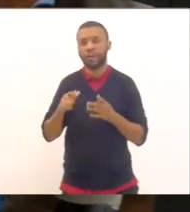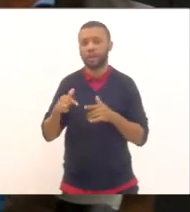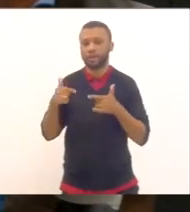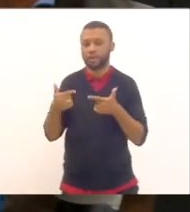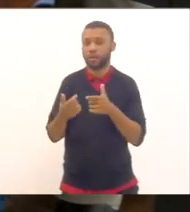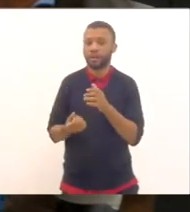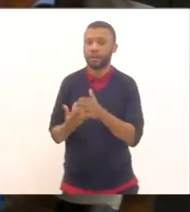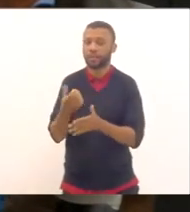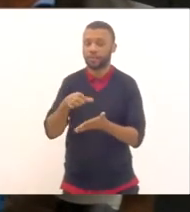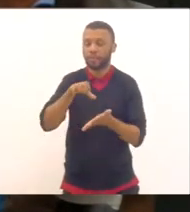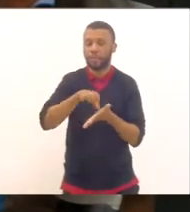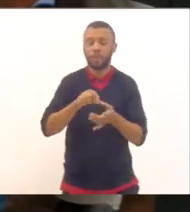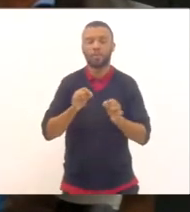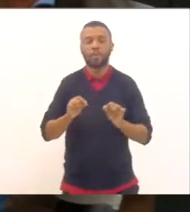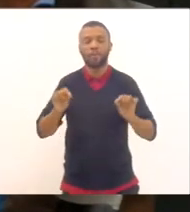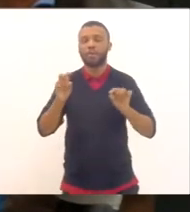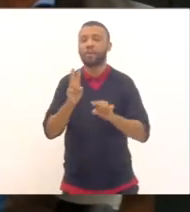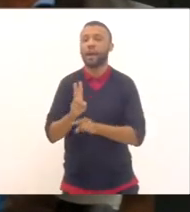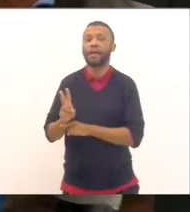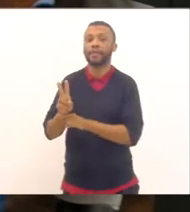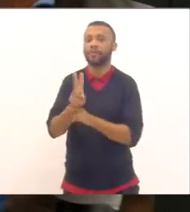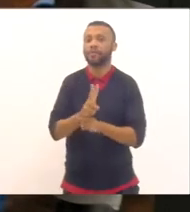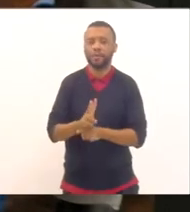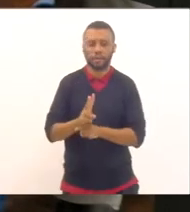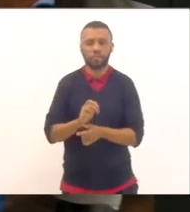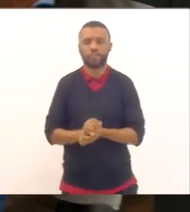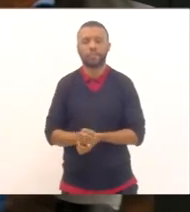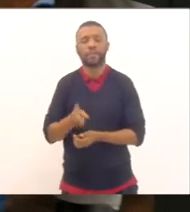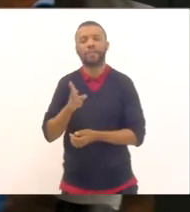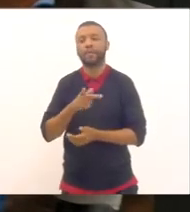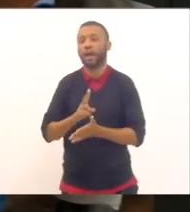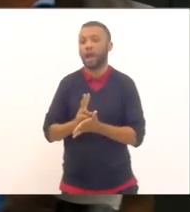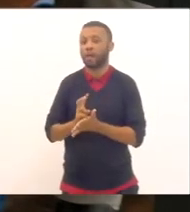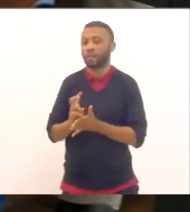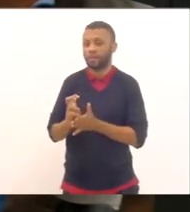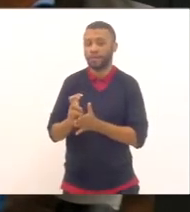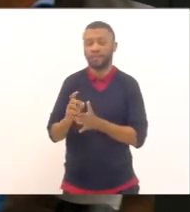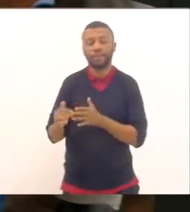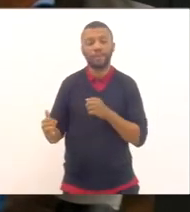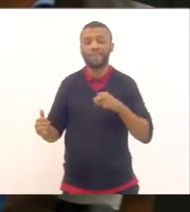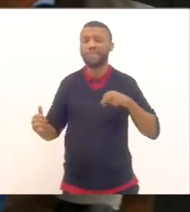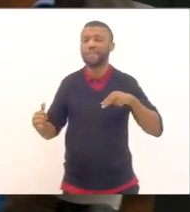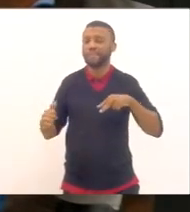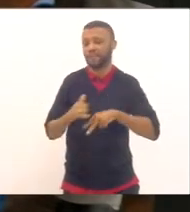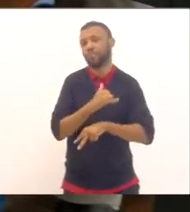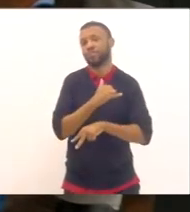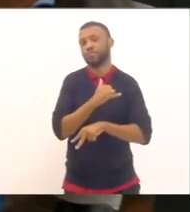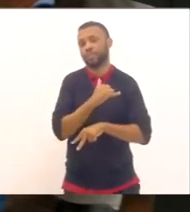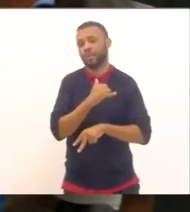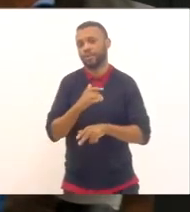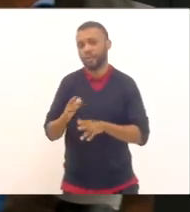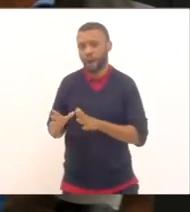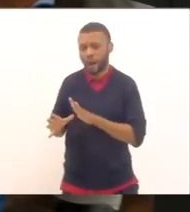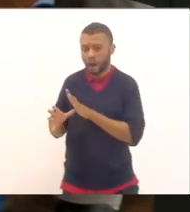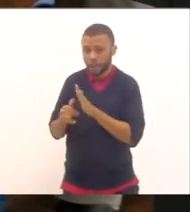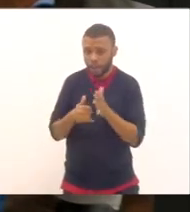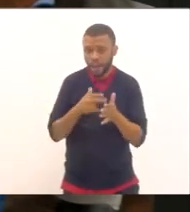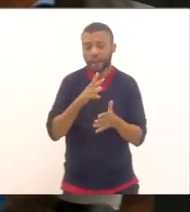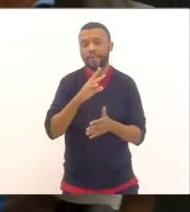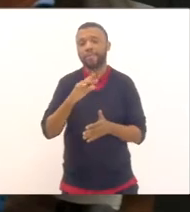polos de atendimento Tom sempre com a SuperVia for vítima ela vai ser